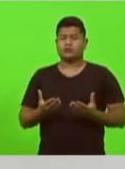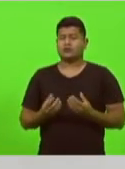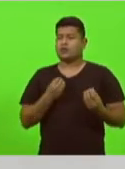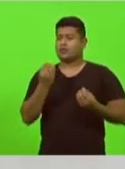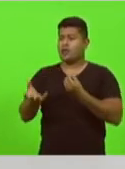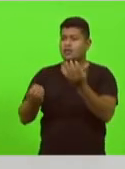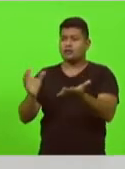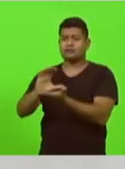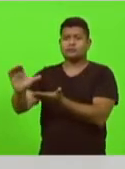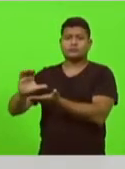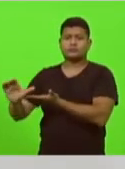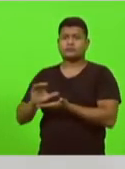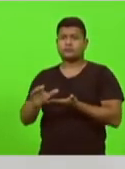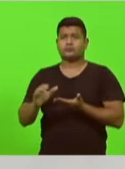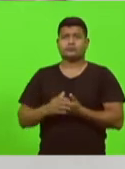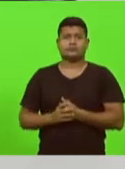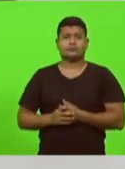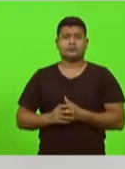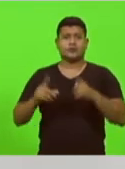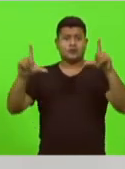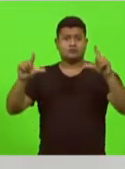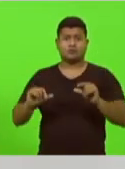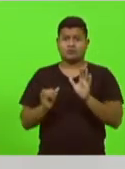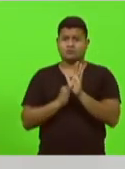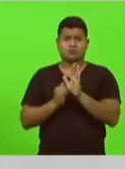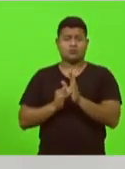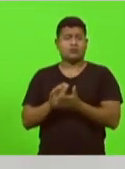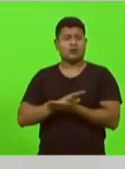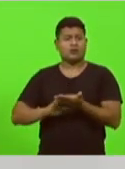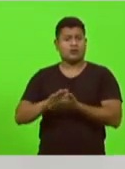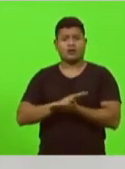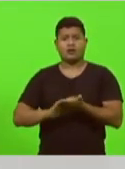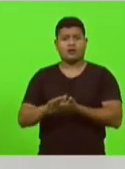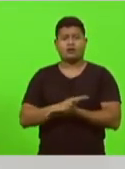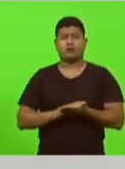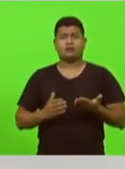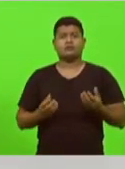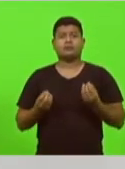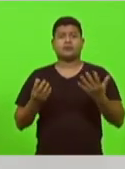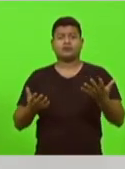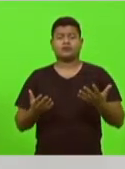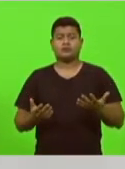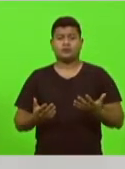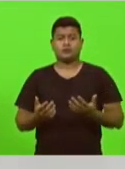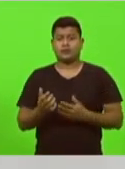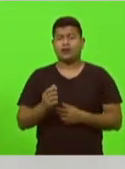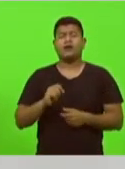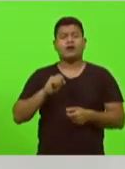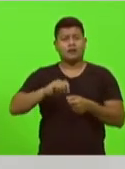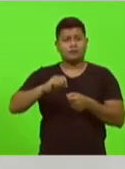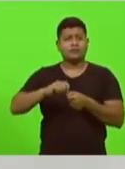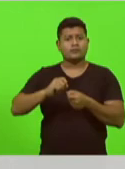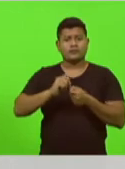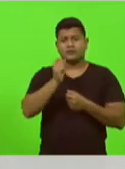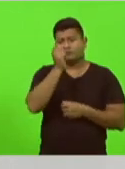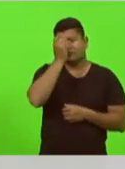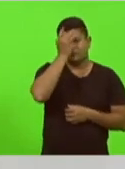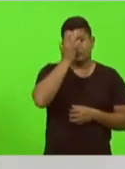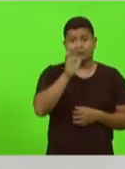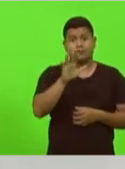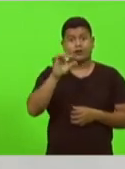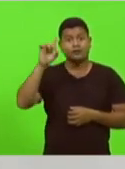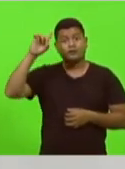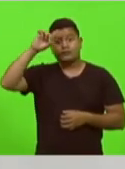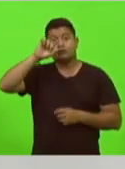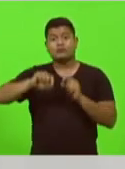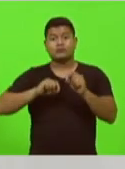não diminui impostos, não devolve dinheiro para o povo, para fazer politicar, essa é a parte fácil. A parte difícil é